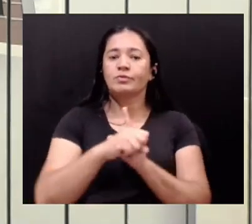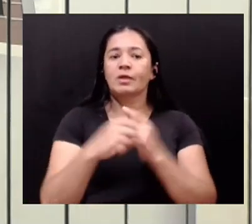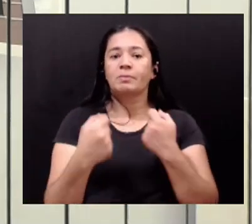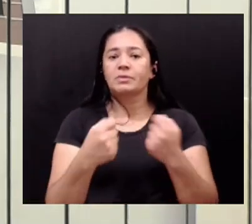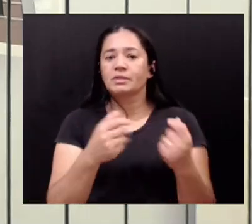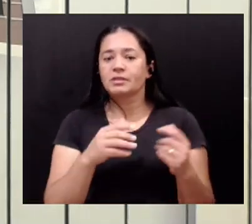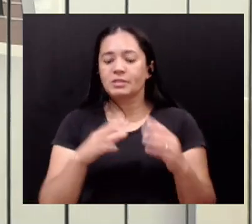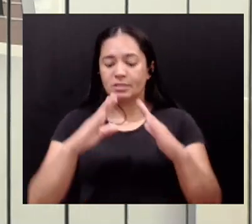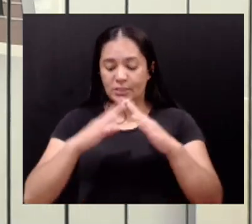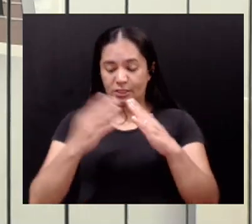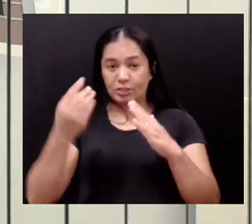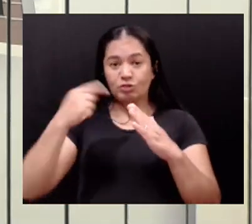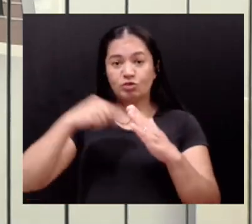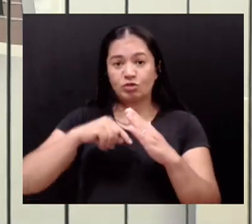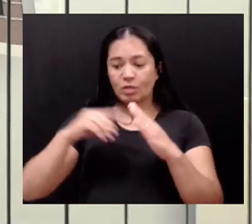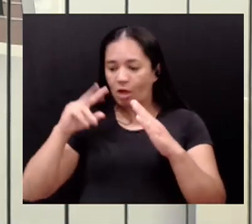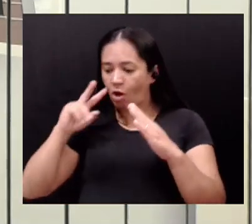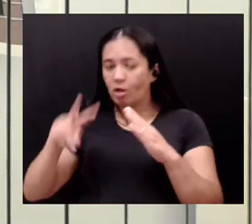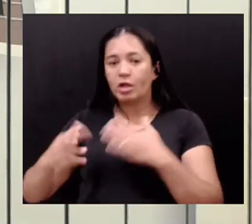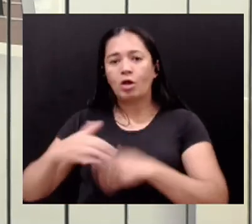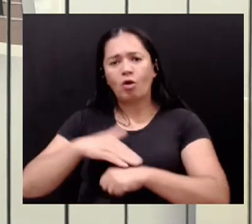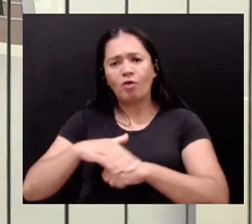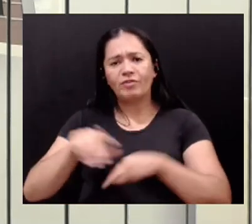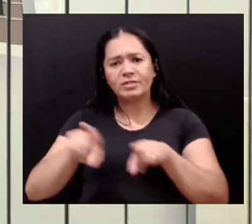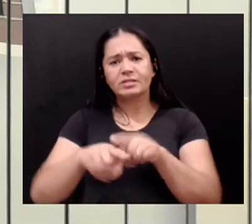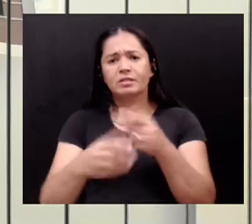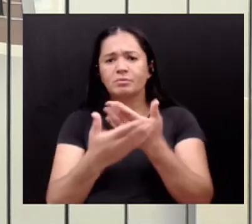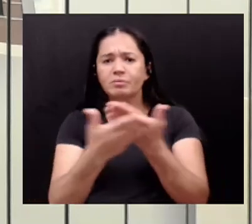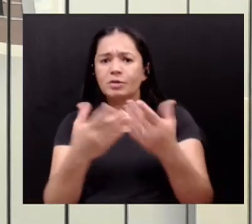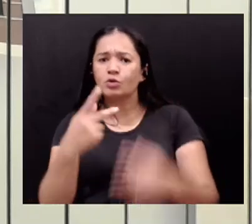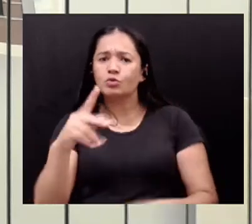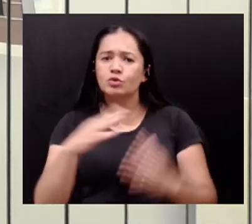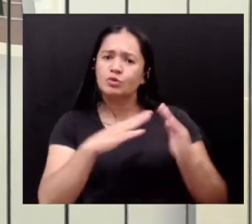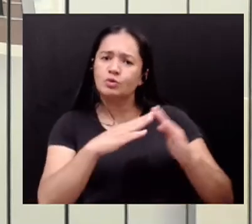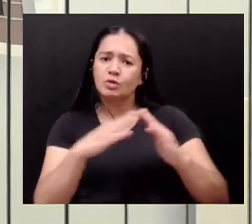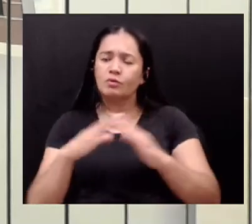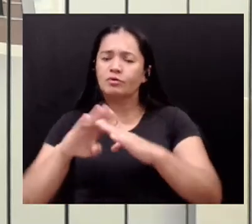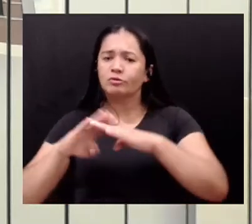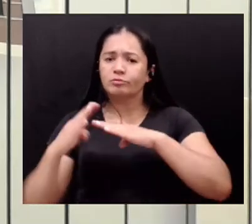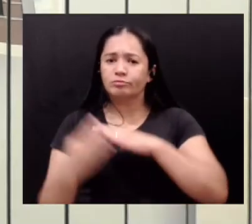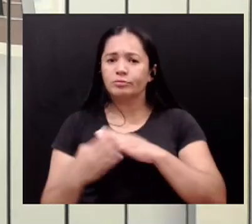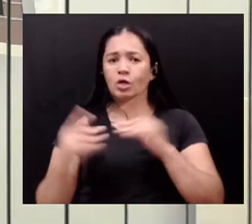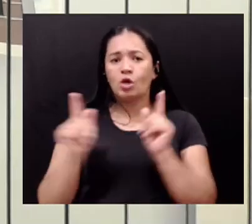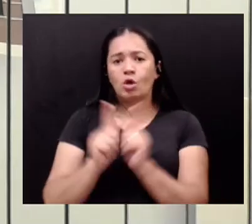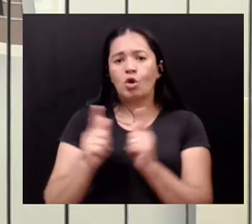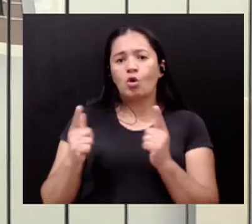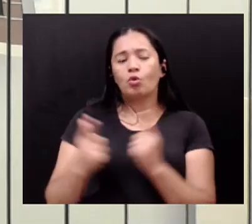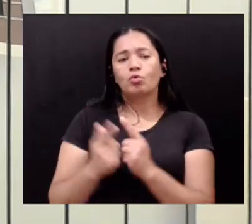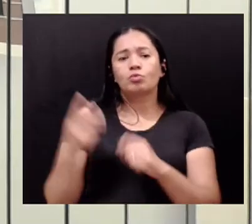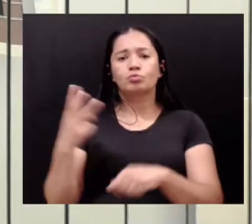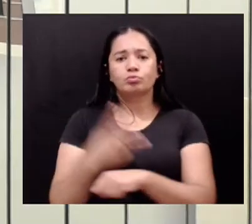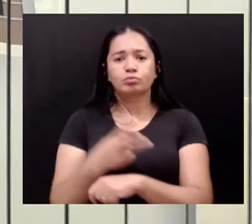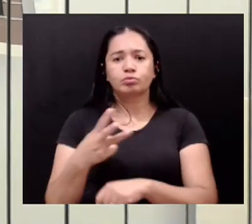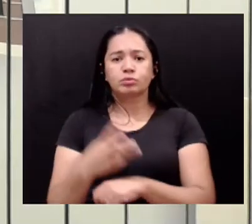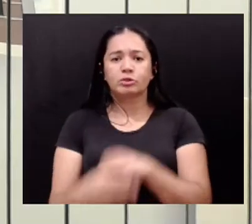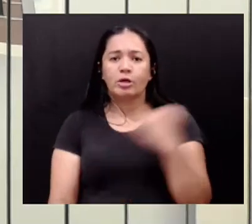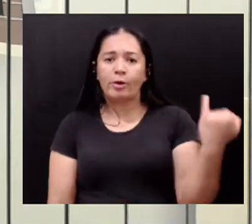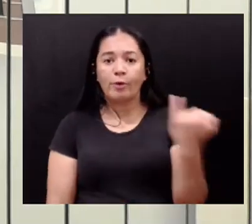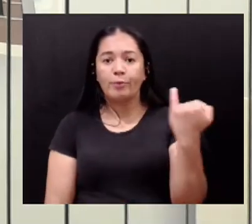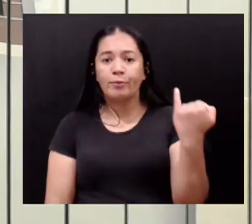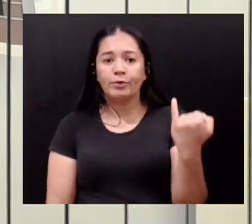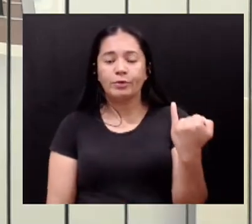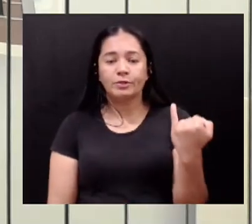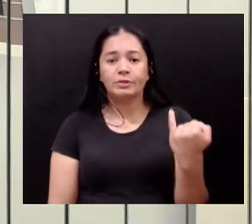mas converse também com o seu vizinho, converse no bairro. Grupo de WhatsApp, é muito importante não deixar